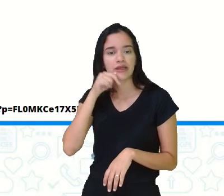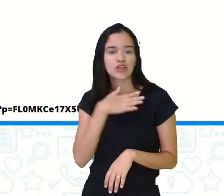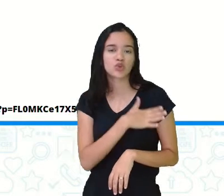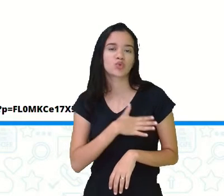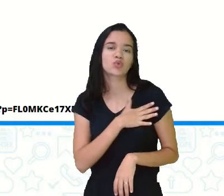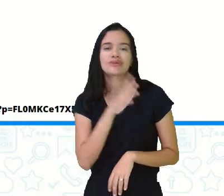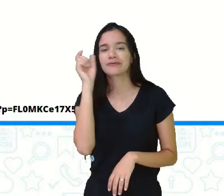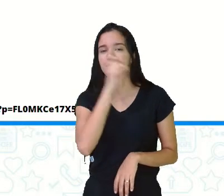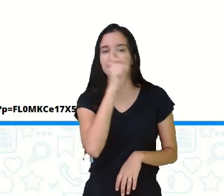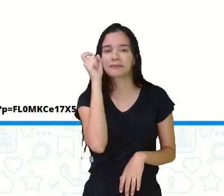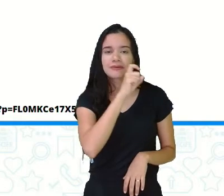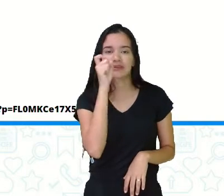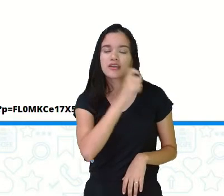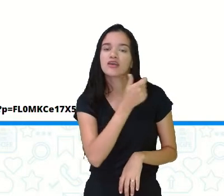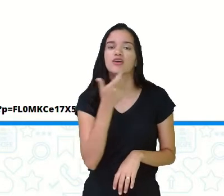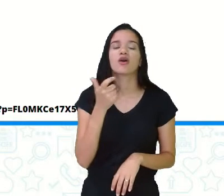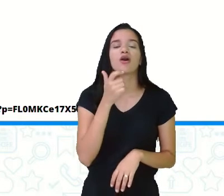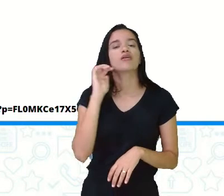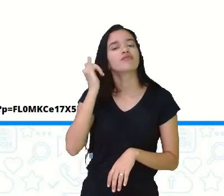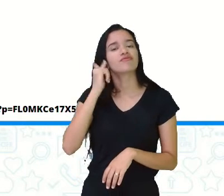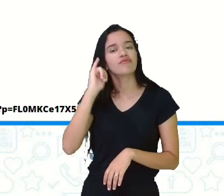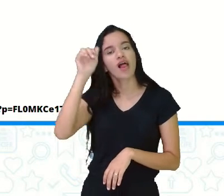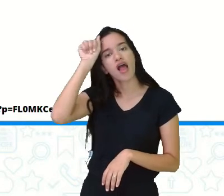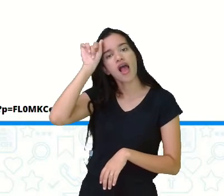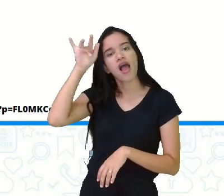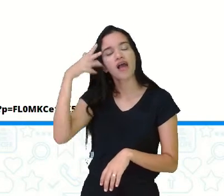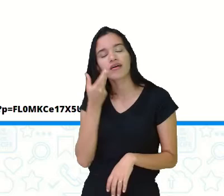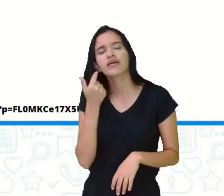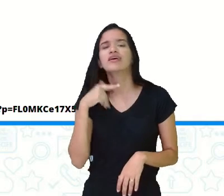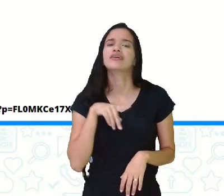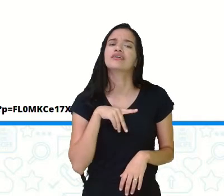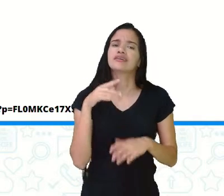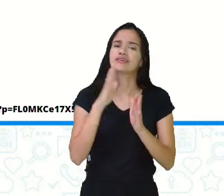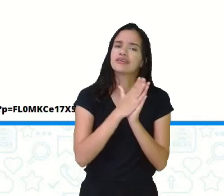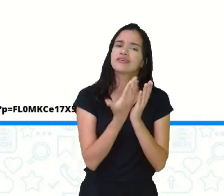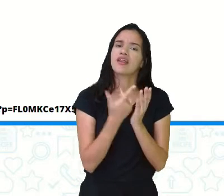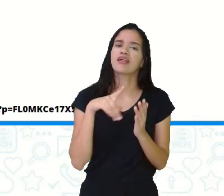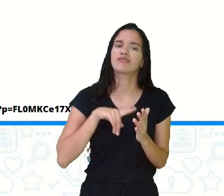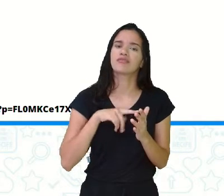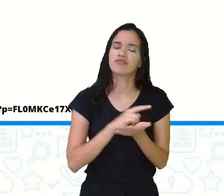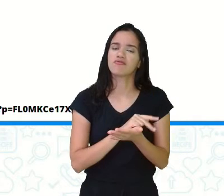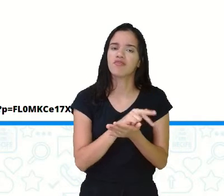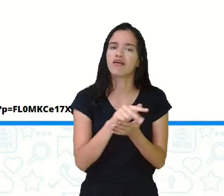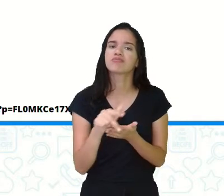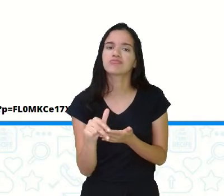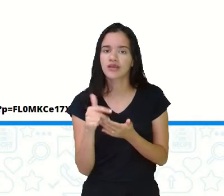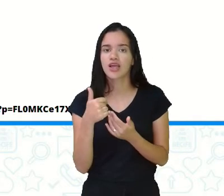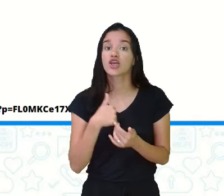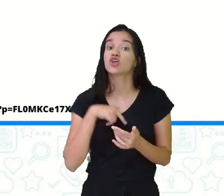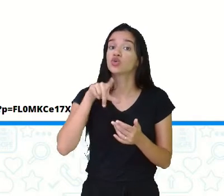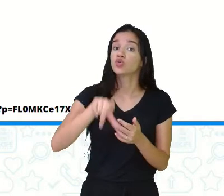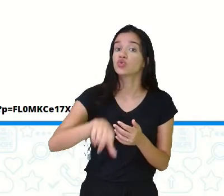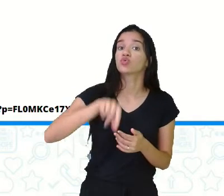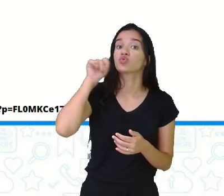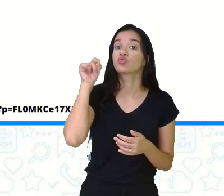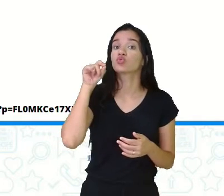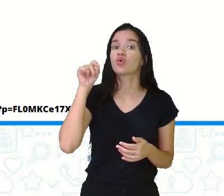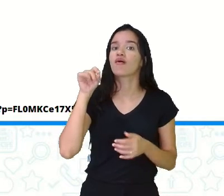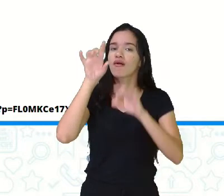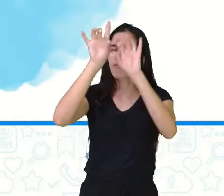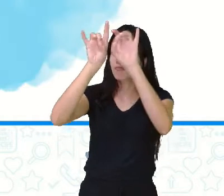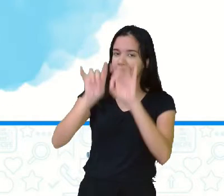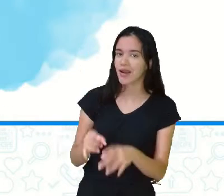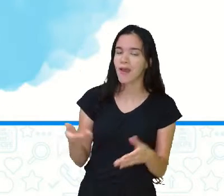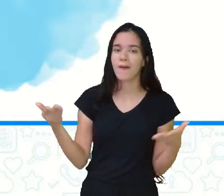de mentiras e outras fábulas africanas. Então, neste livro tem muito conto africano e eu escolhi em especial